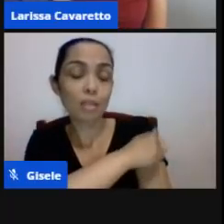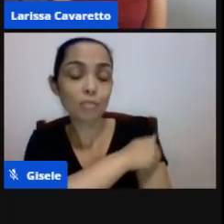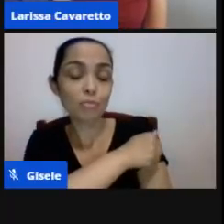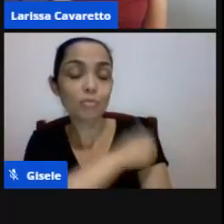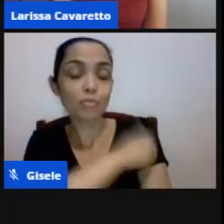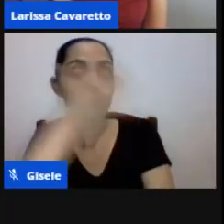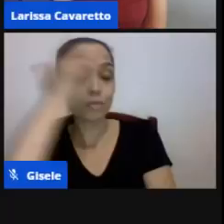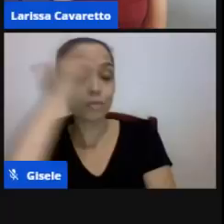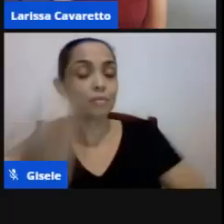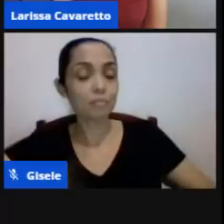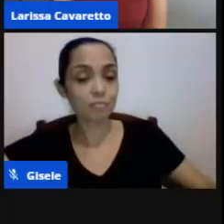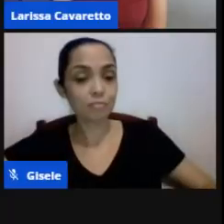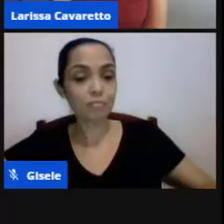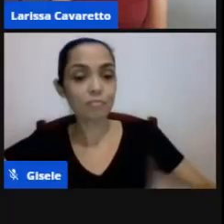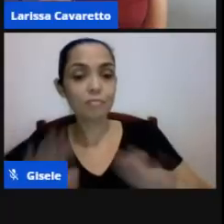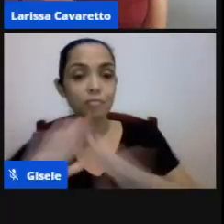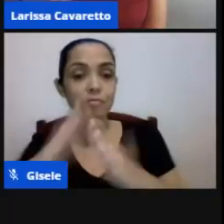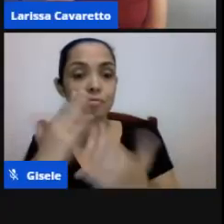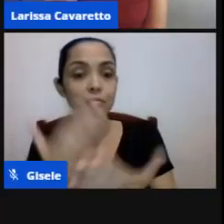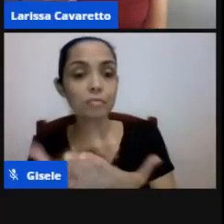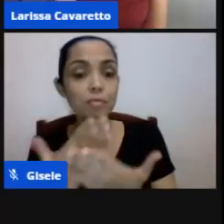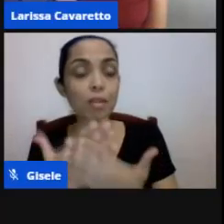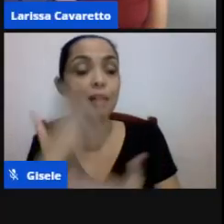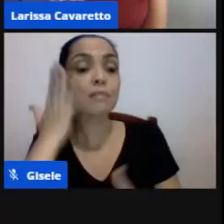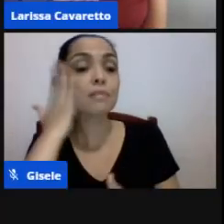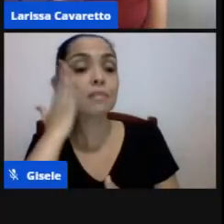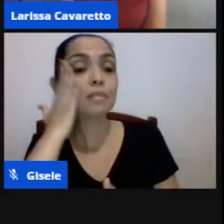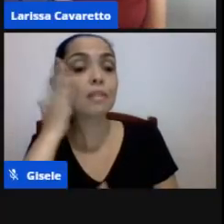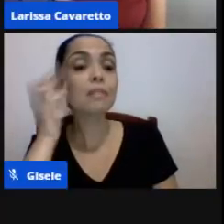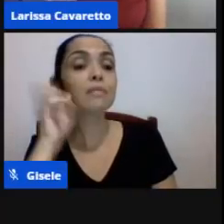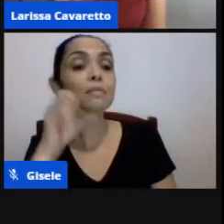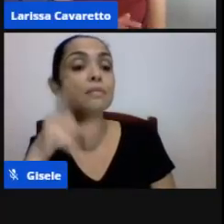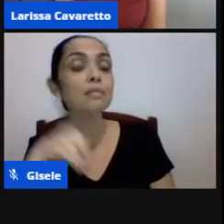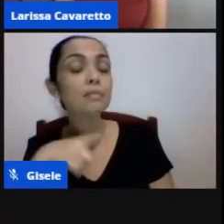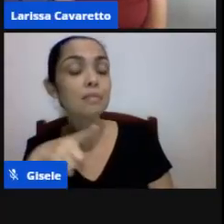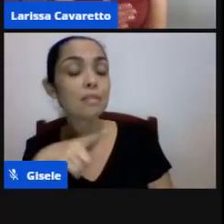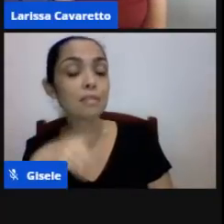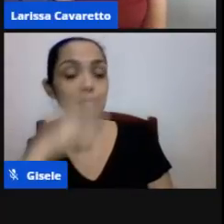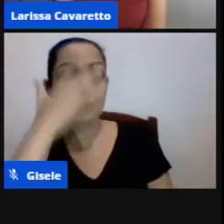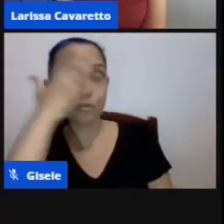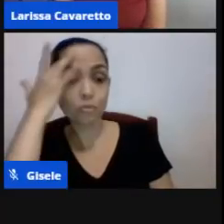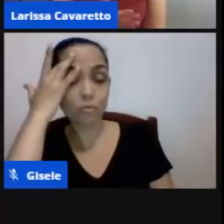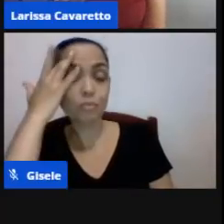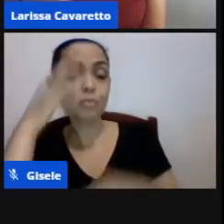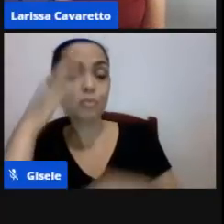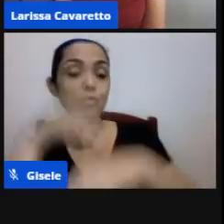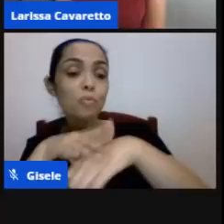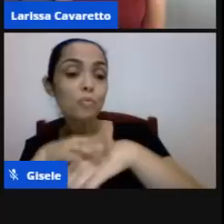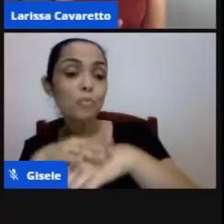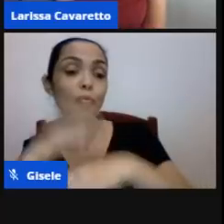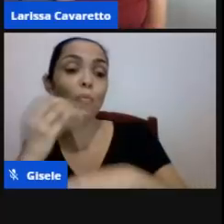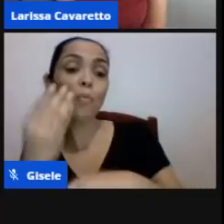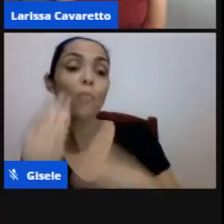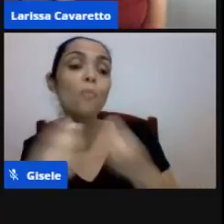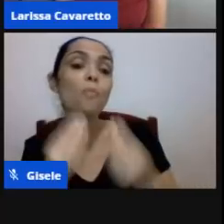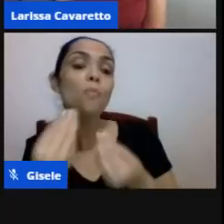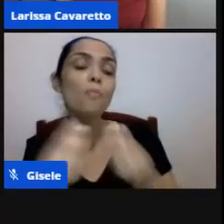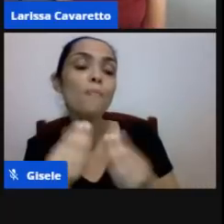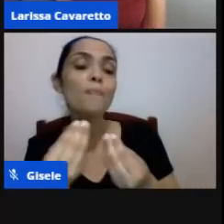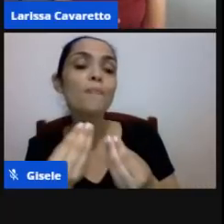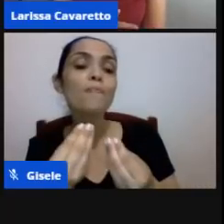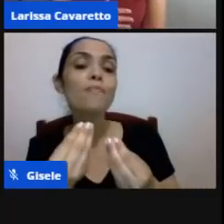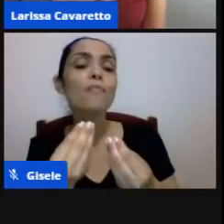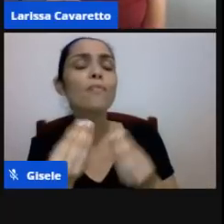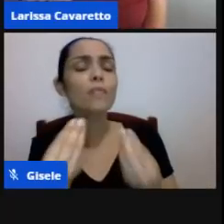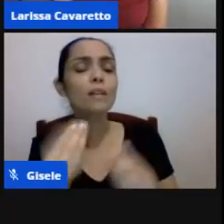vai fazer com que você saiba se as pessoas estão com sintomas ou não de Covid. E, por óbvio, as pessoas com